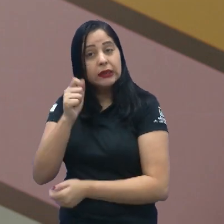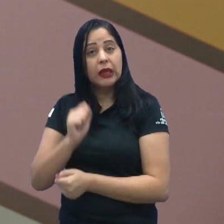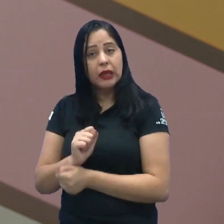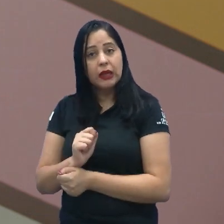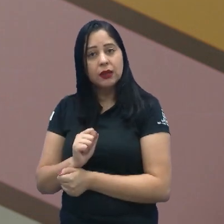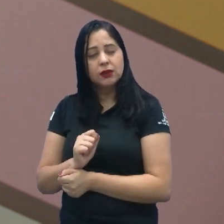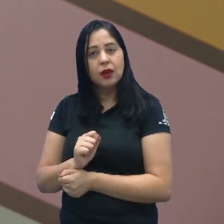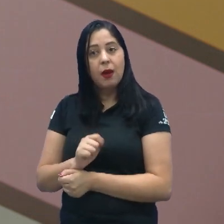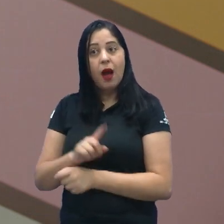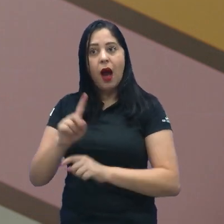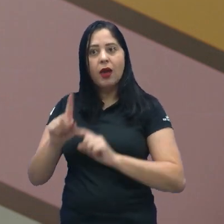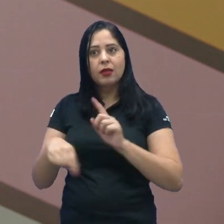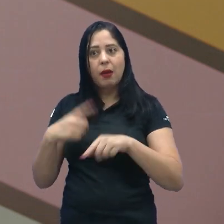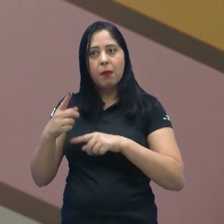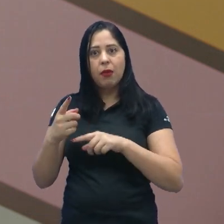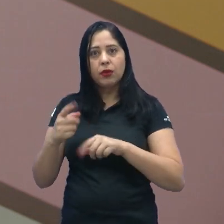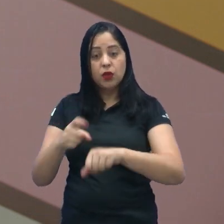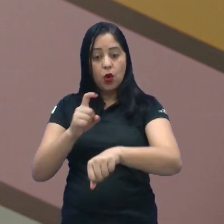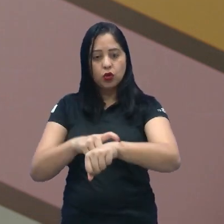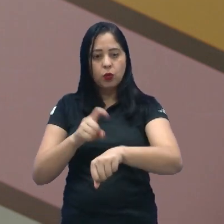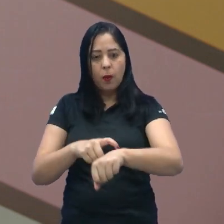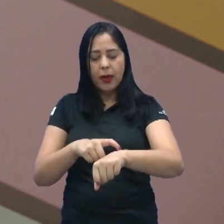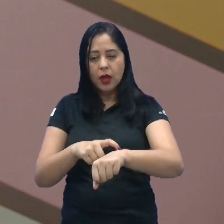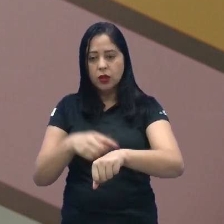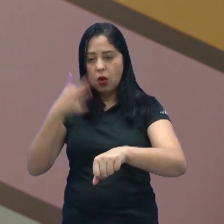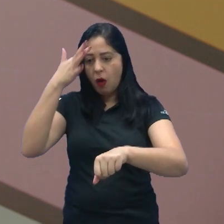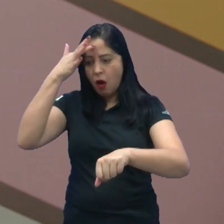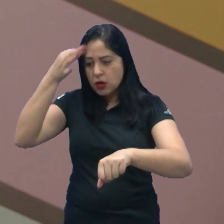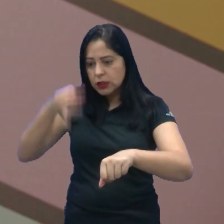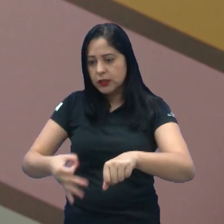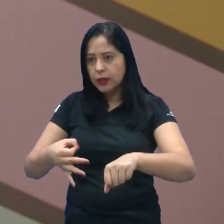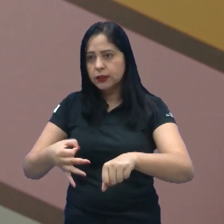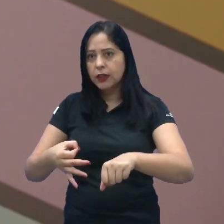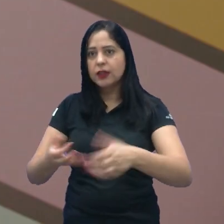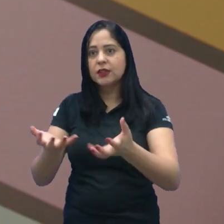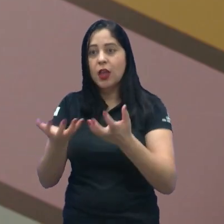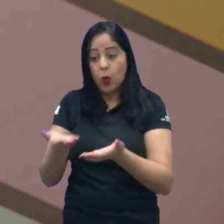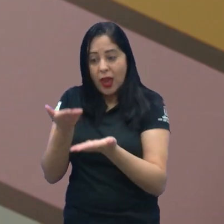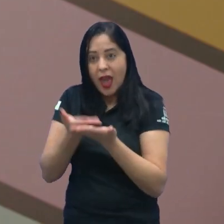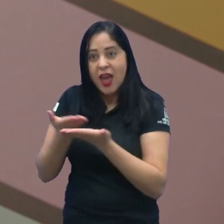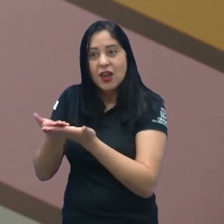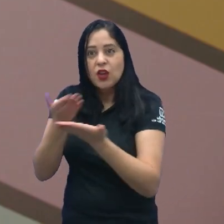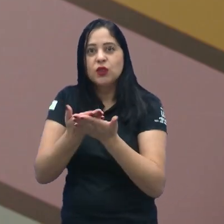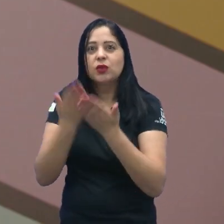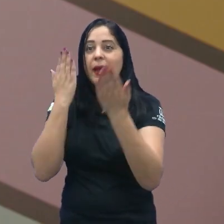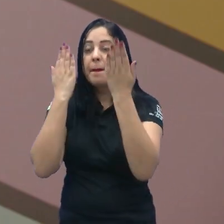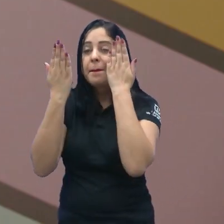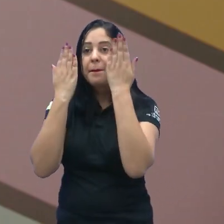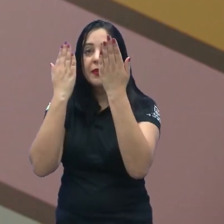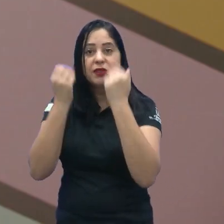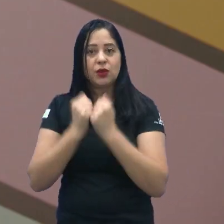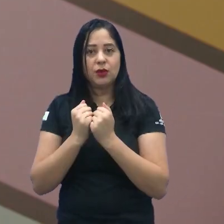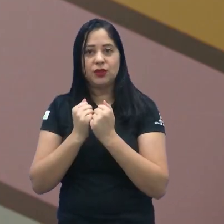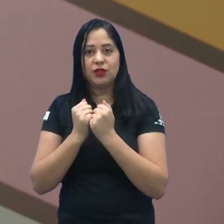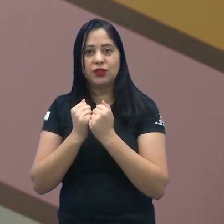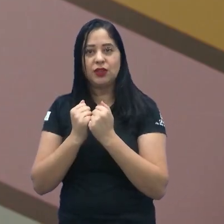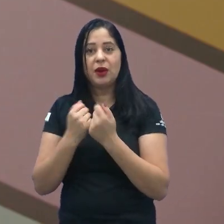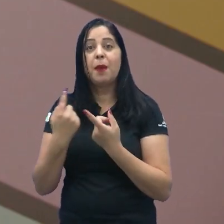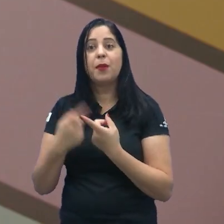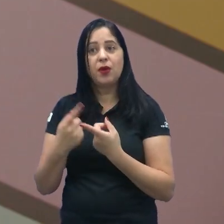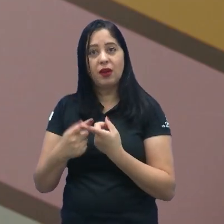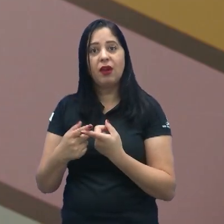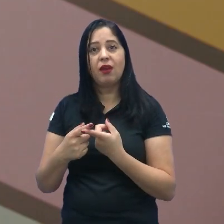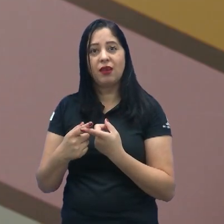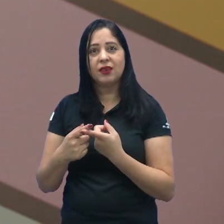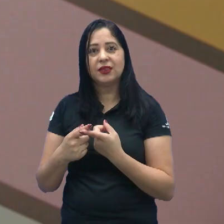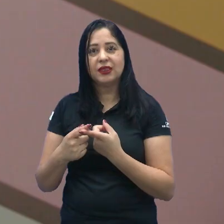tive certeza que era o que eu queria fazer da minha vida, né? Que eu entendi que eu podia ter me preparado